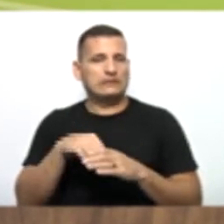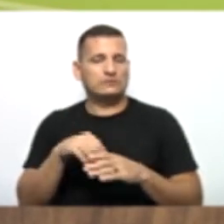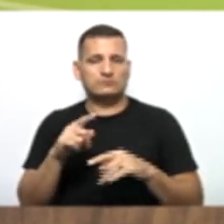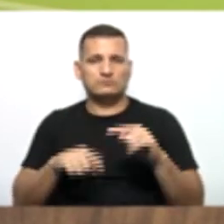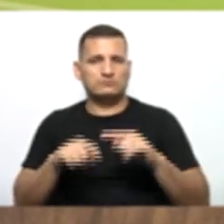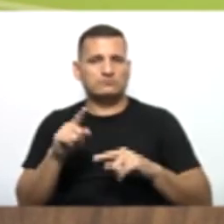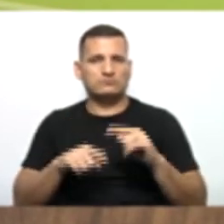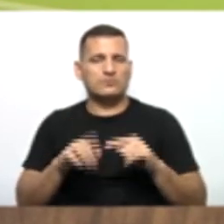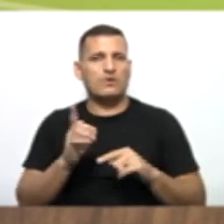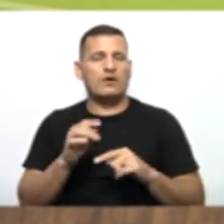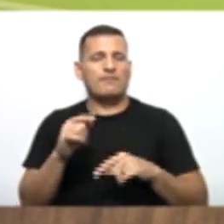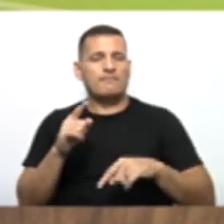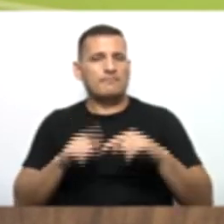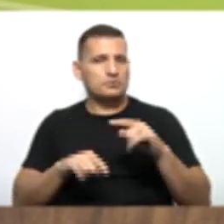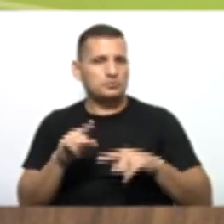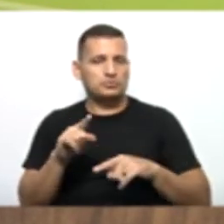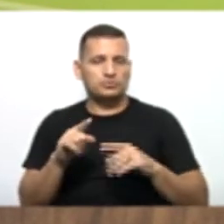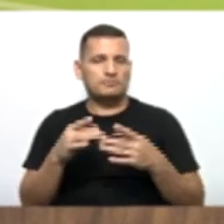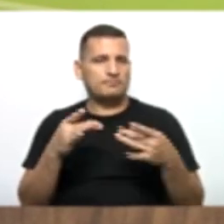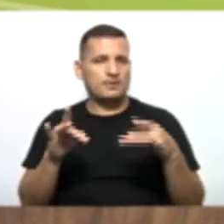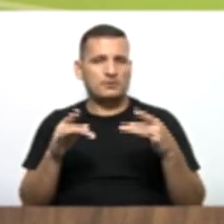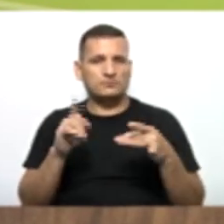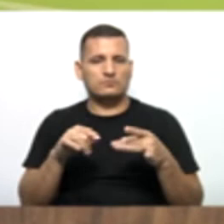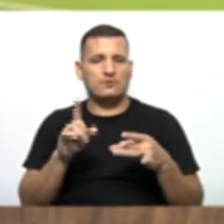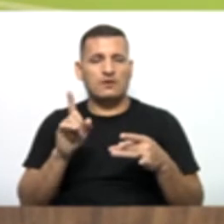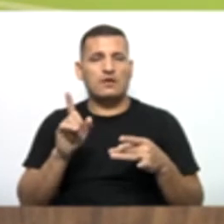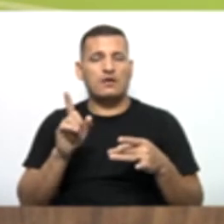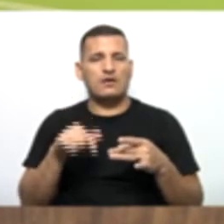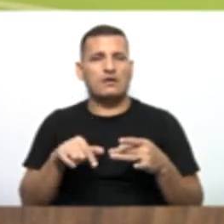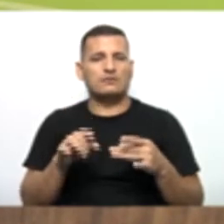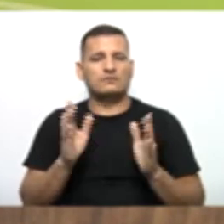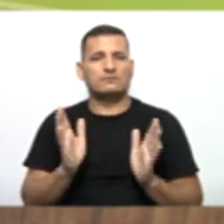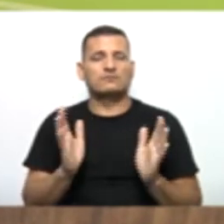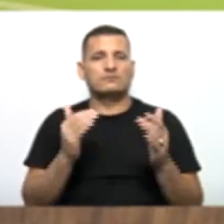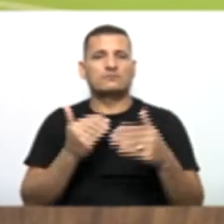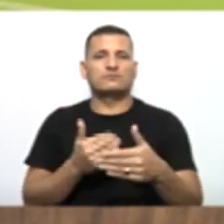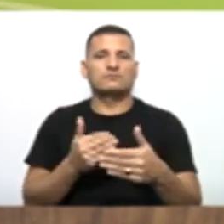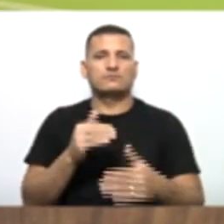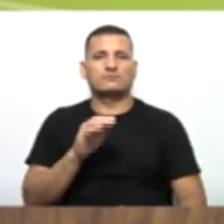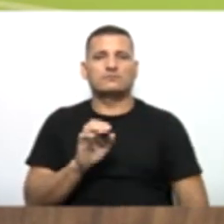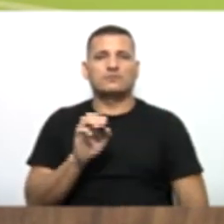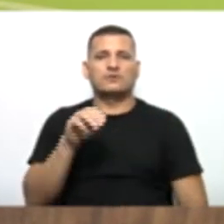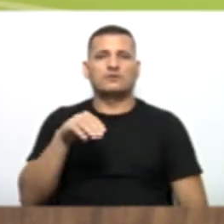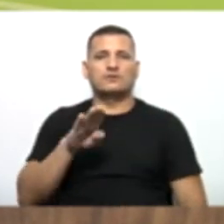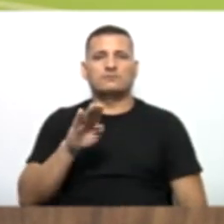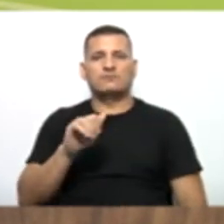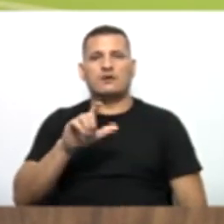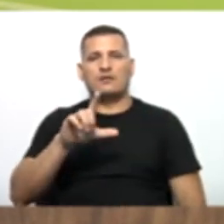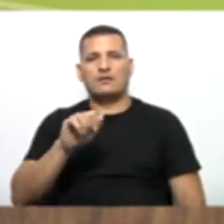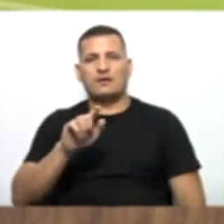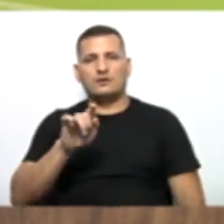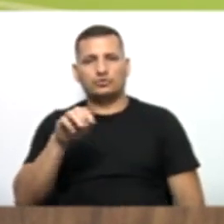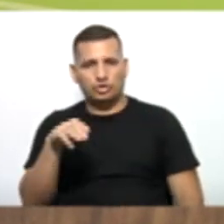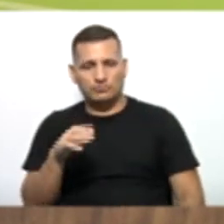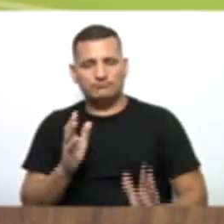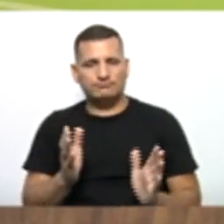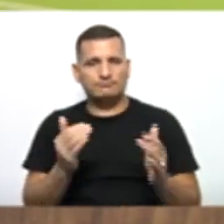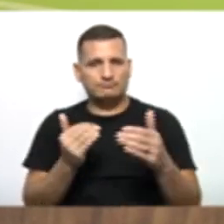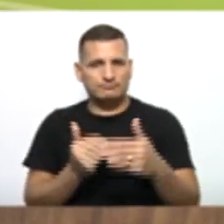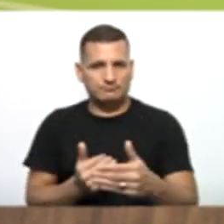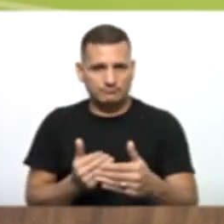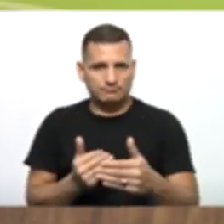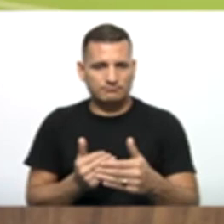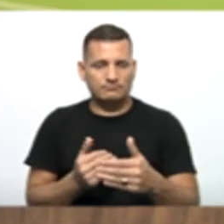de plástico, são produtos embalados em plástico. Então, a gente tem uma grande quantidade